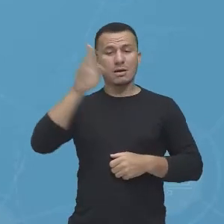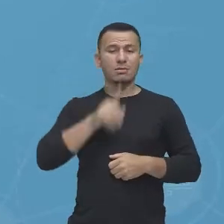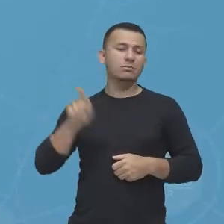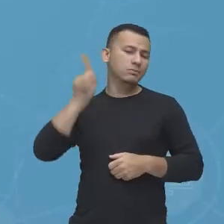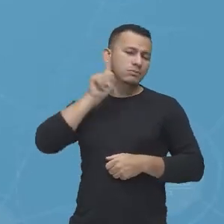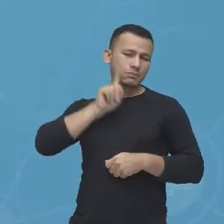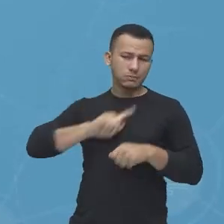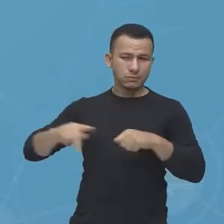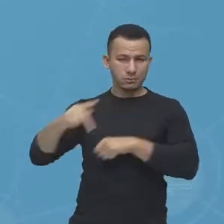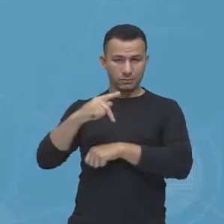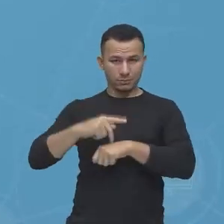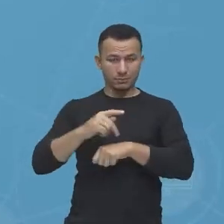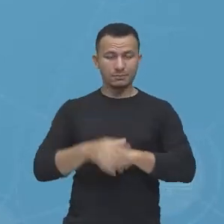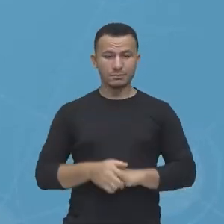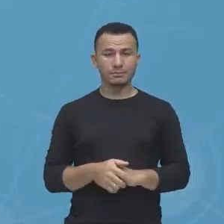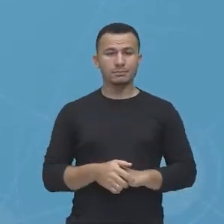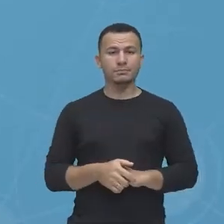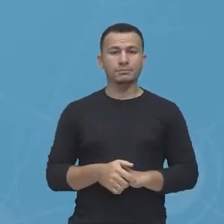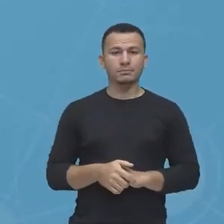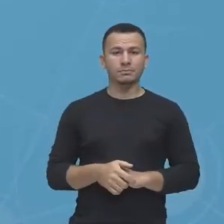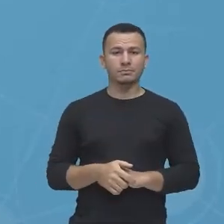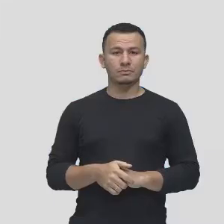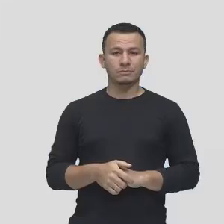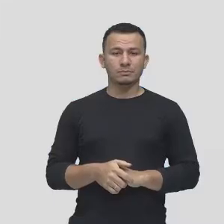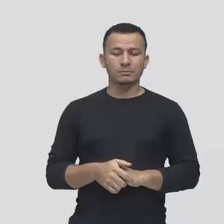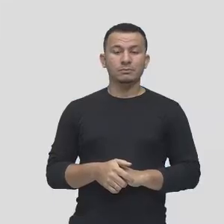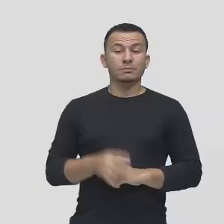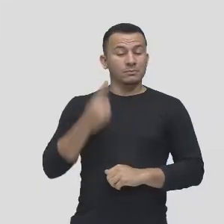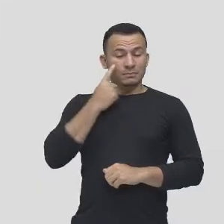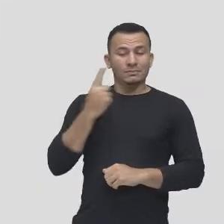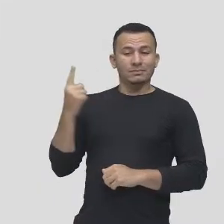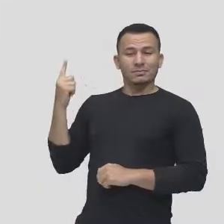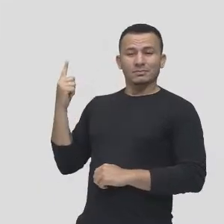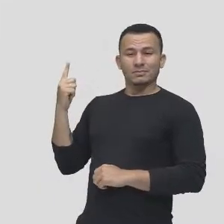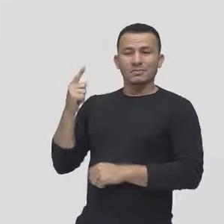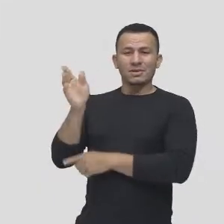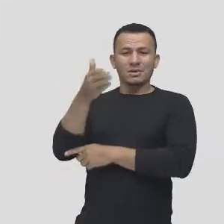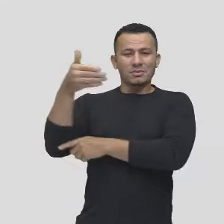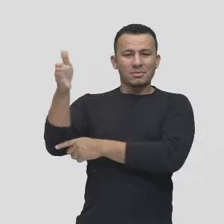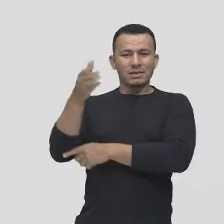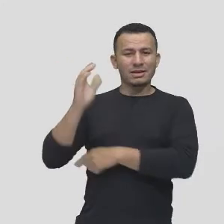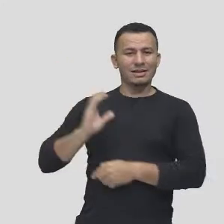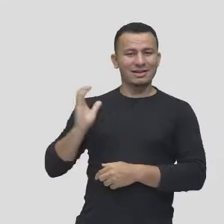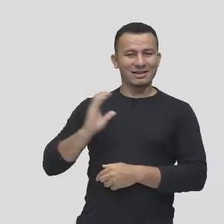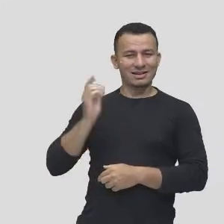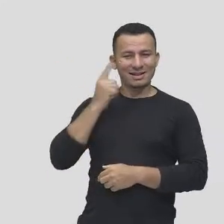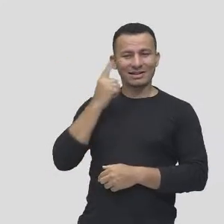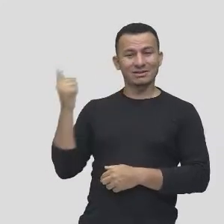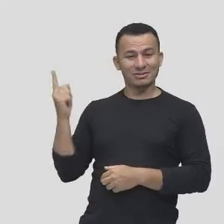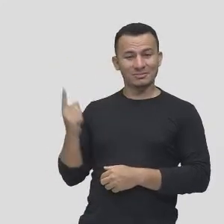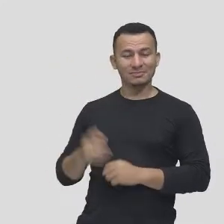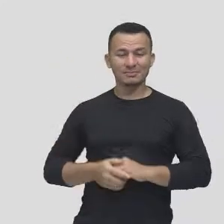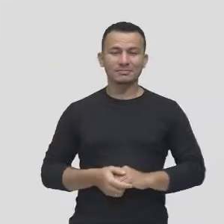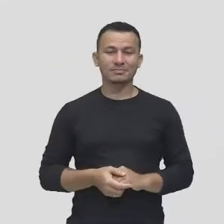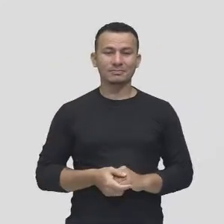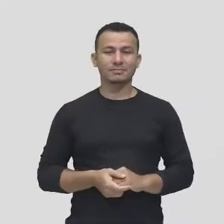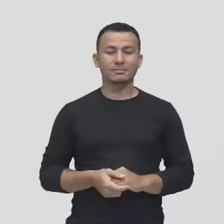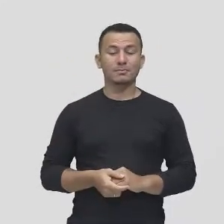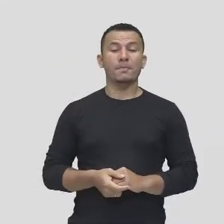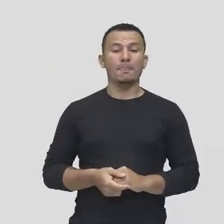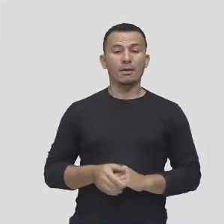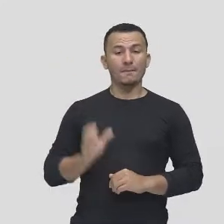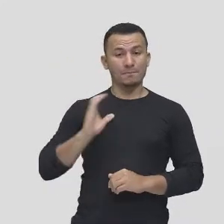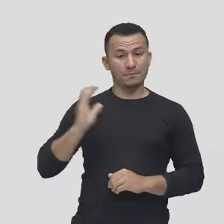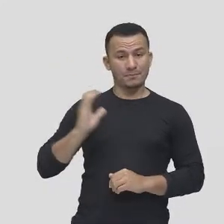começar então, gente, verificando novamente, verificando a bandeira do Canadá na tela aí, você vai observar, né? O